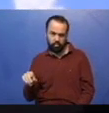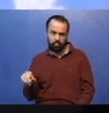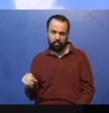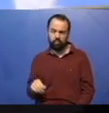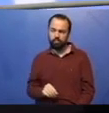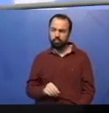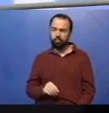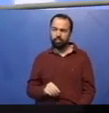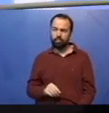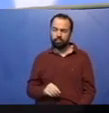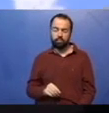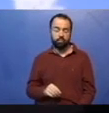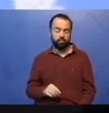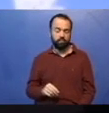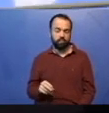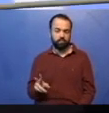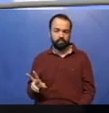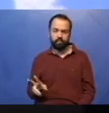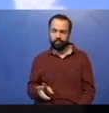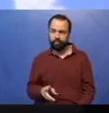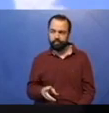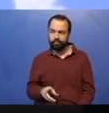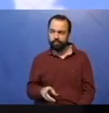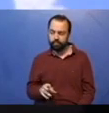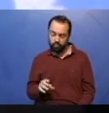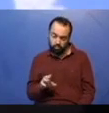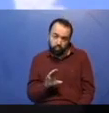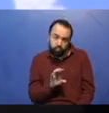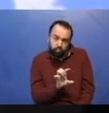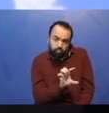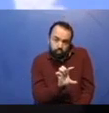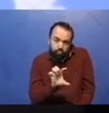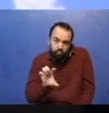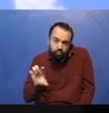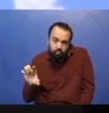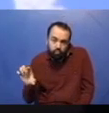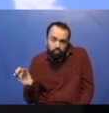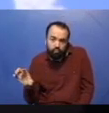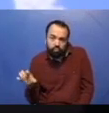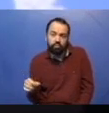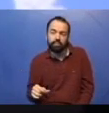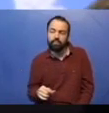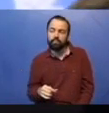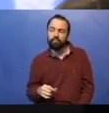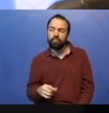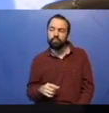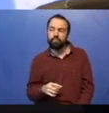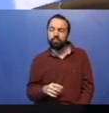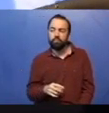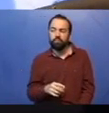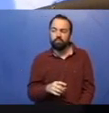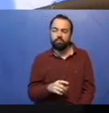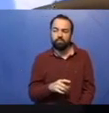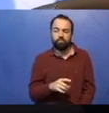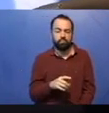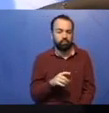estratocúmulos, tá? Acúmulos, e tem aquelas nuvens mais baixas, São